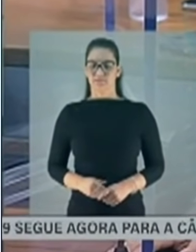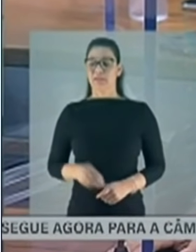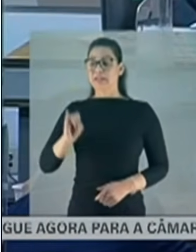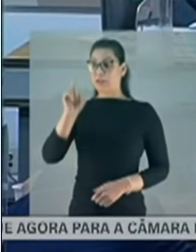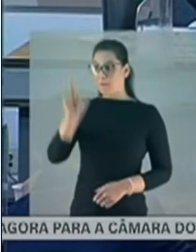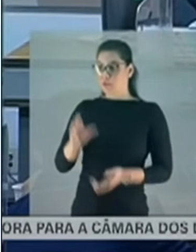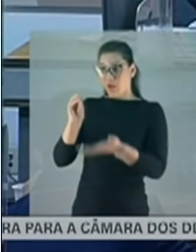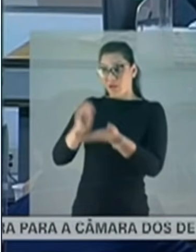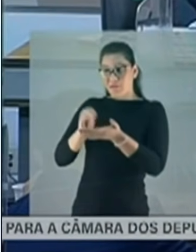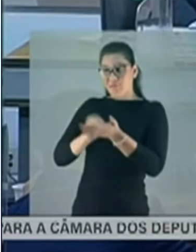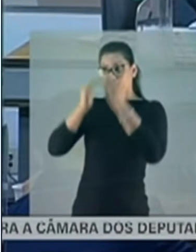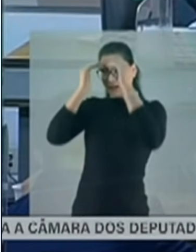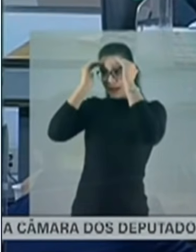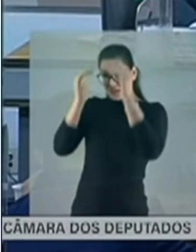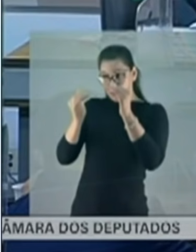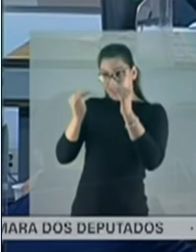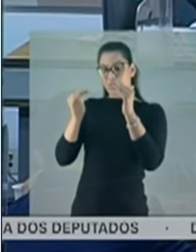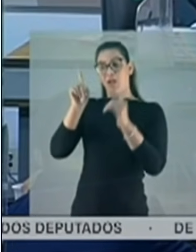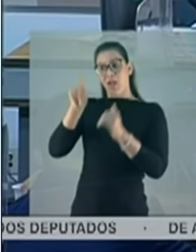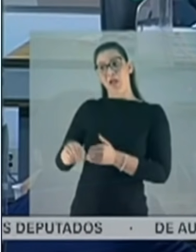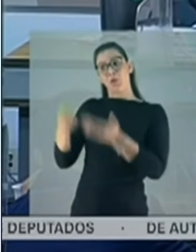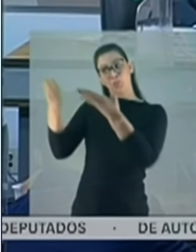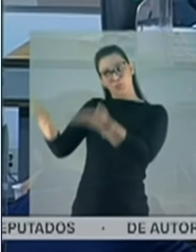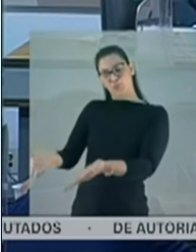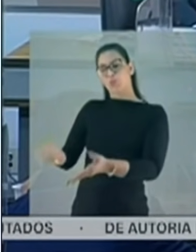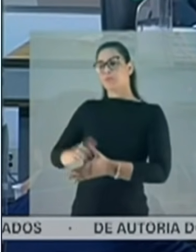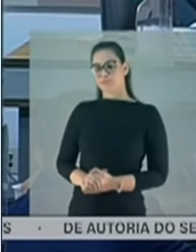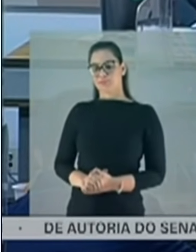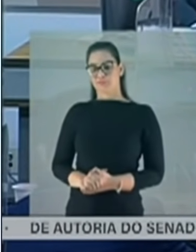que desrespeita, que nunca se deu o respeito nessa Senhor comissão parlamentar, presidente. foi o senhor. E